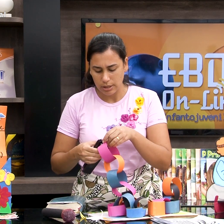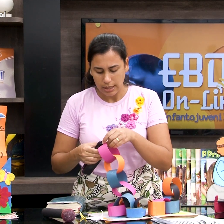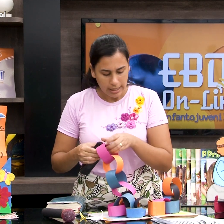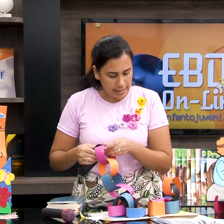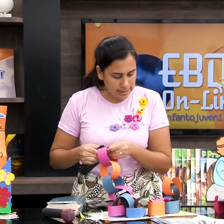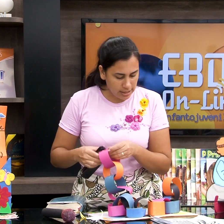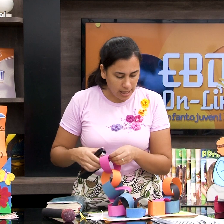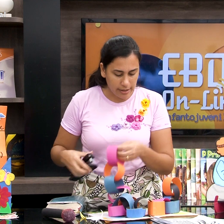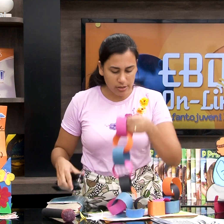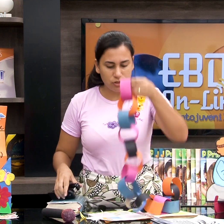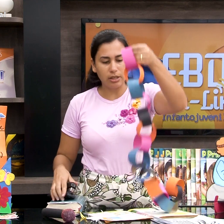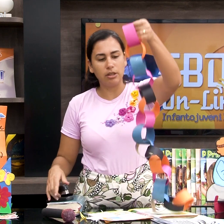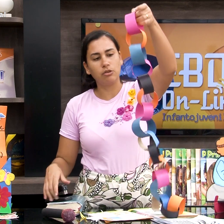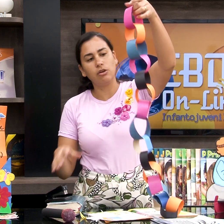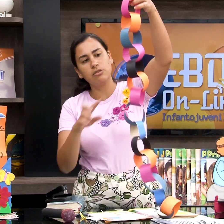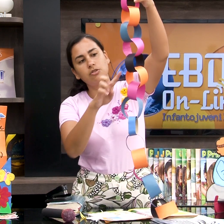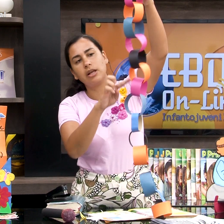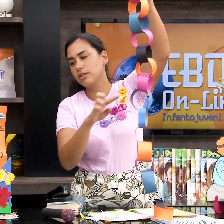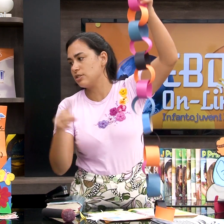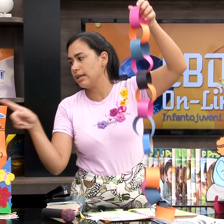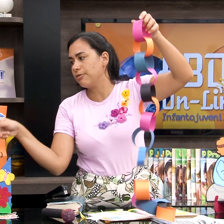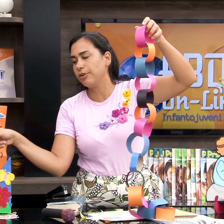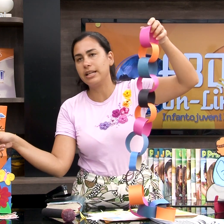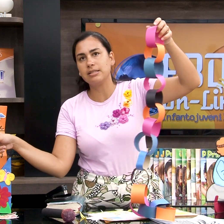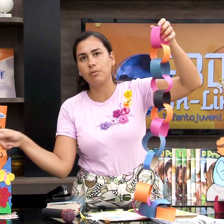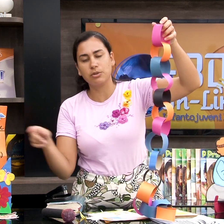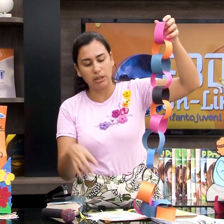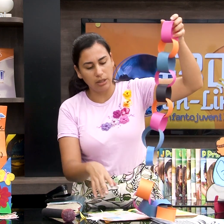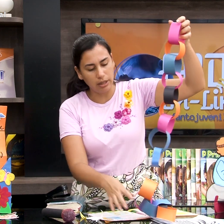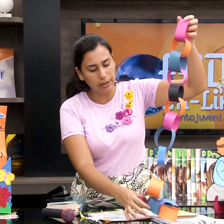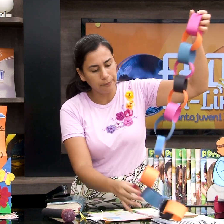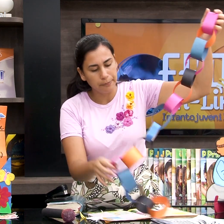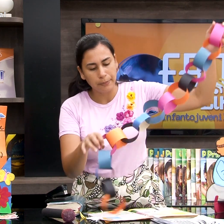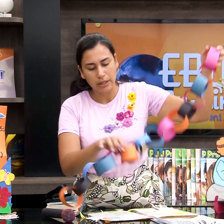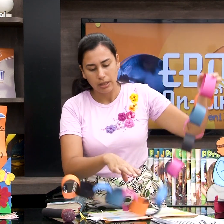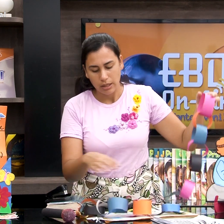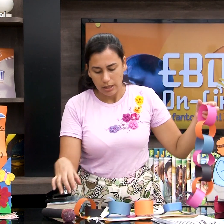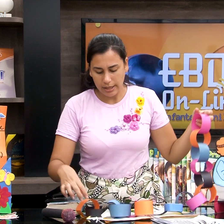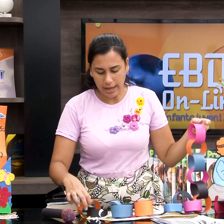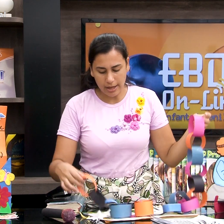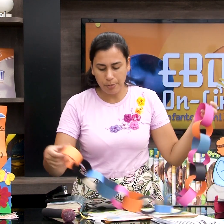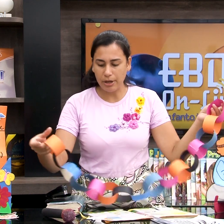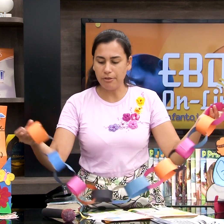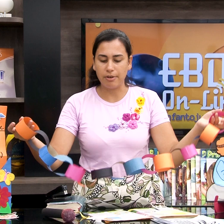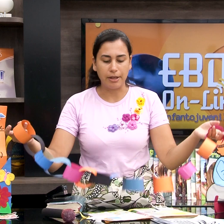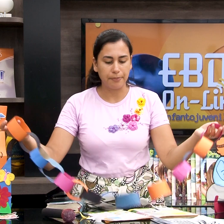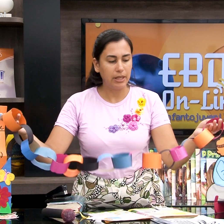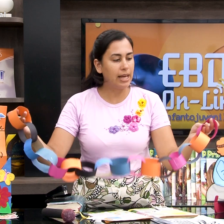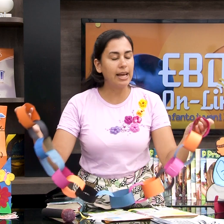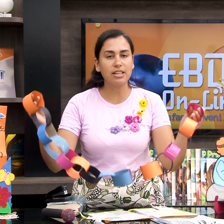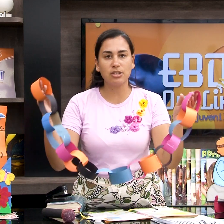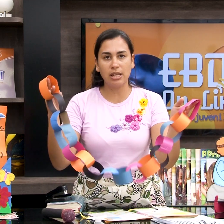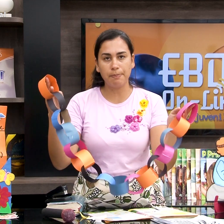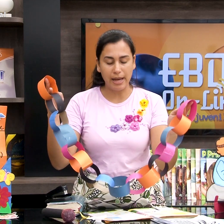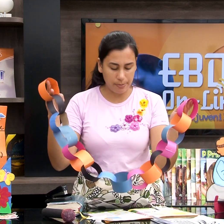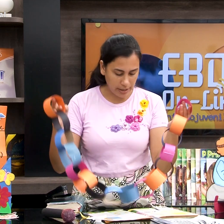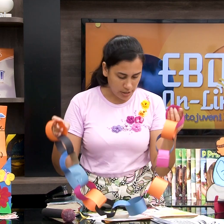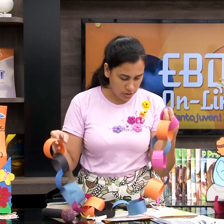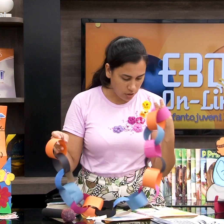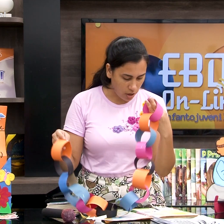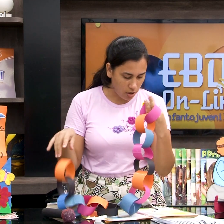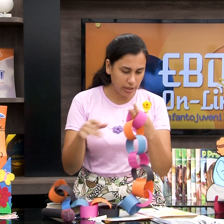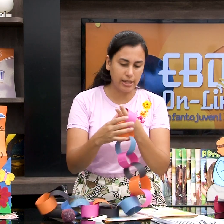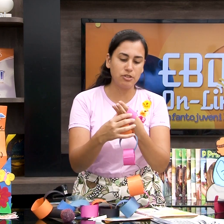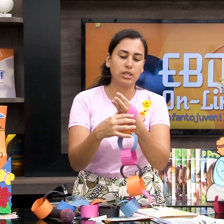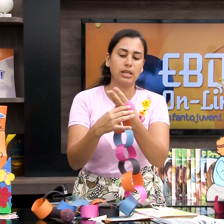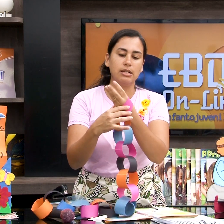coisa. Esse laranja aqui, todos os laranjas ainda foi dessa bolsa aqui. E por aí vai. E aí ele pede pra que